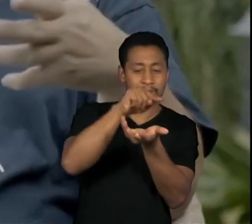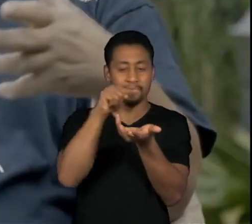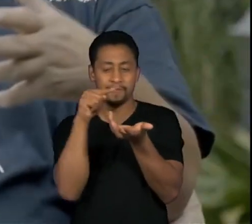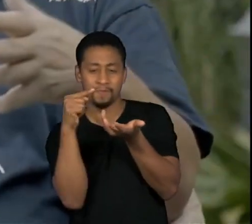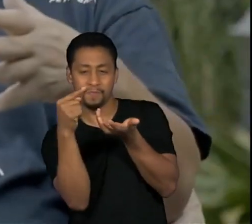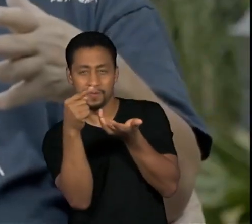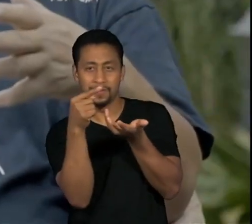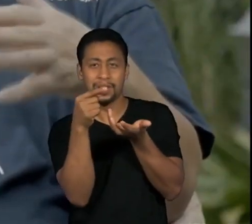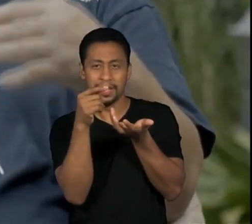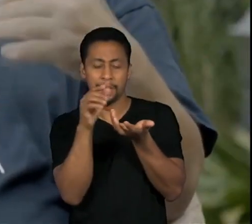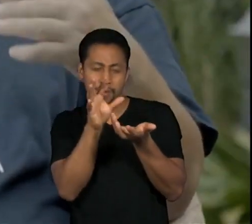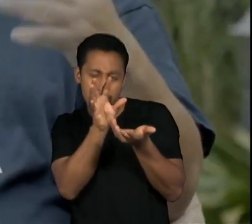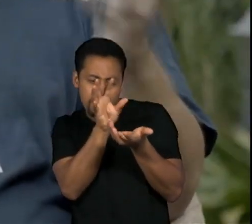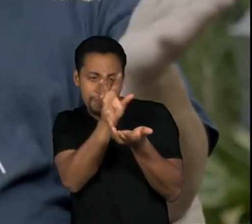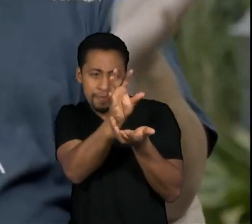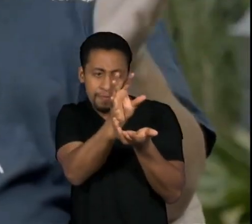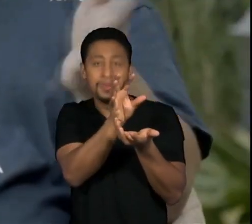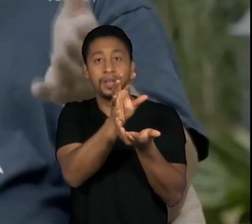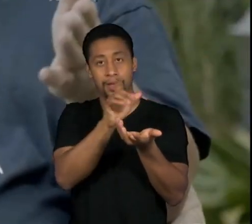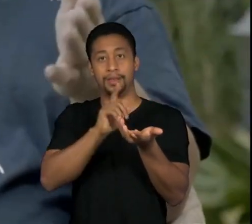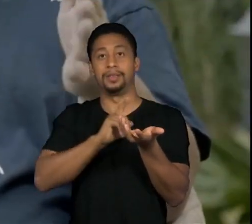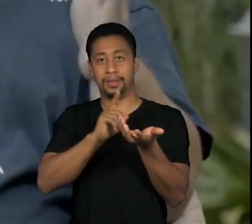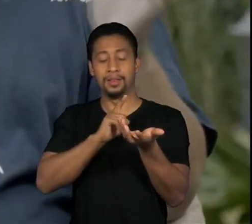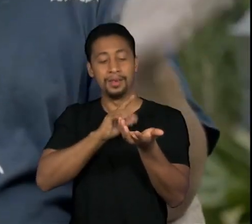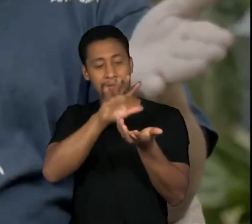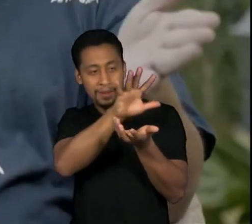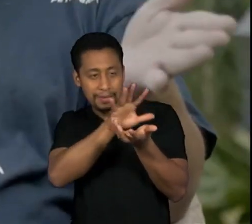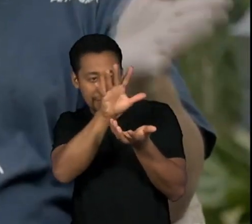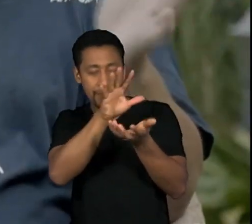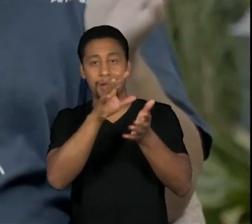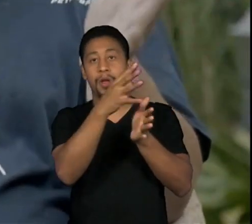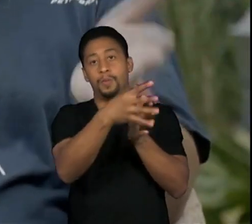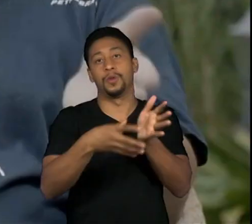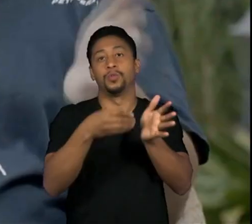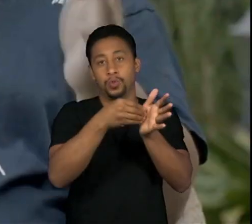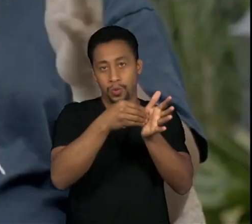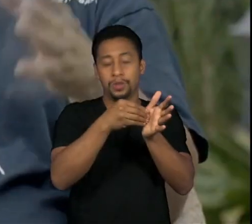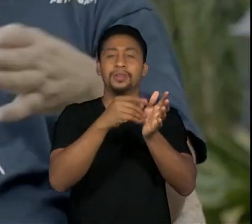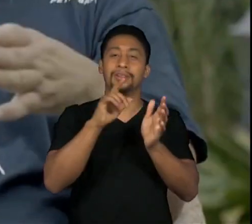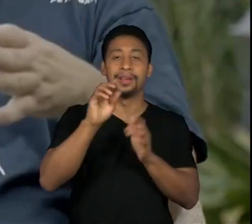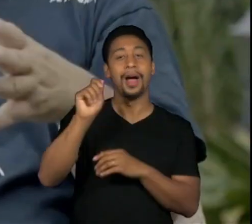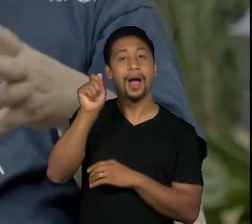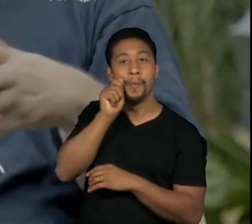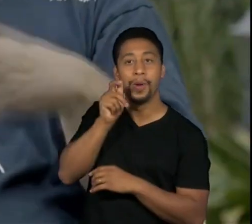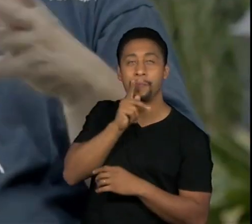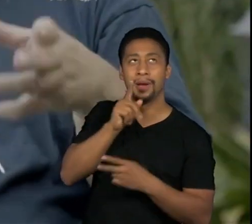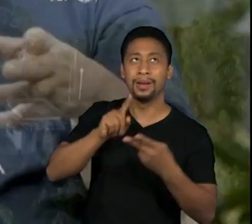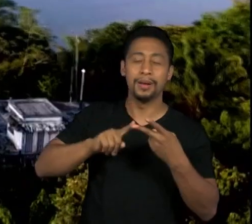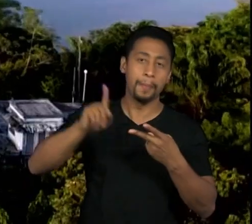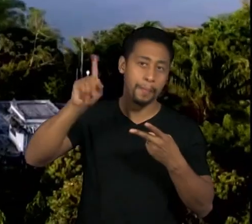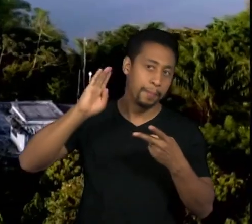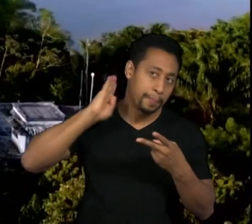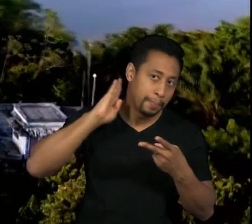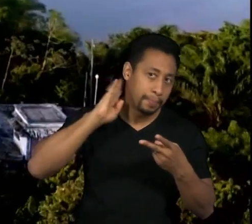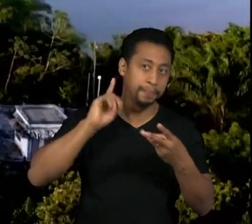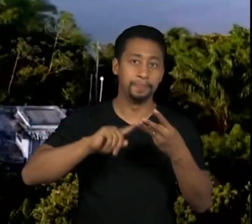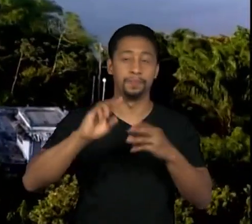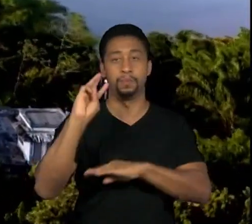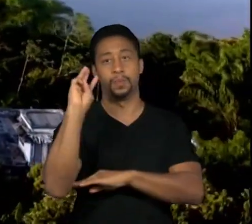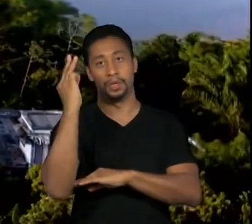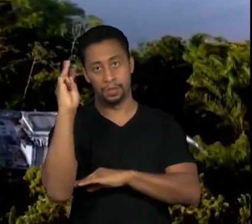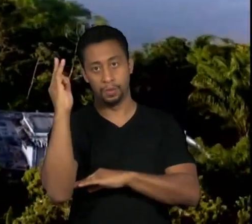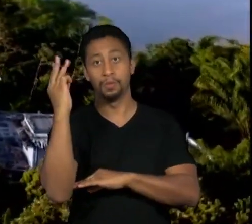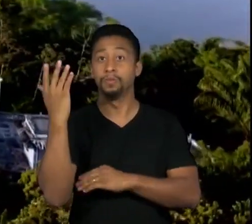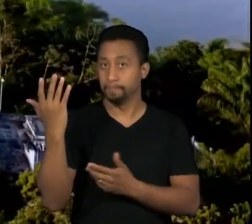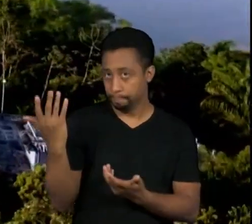essa é a faixa que está a costa amazônica, né, que cobre os estados do Amapá, do Pará e do Maranhão. É nessa zona que a